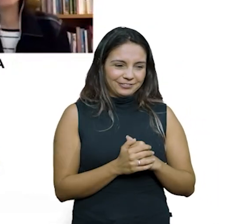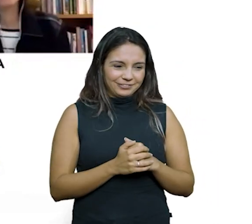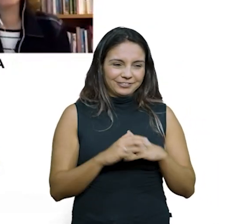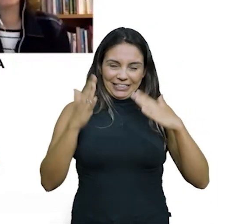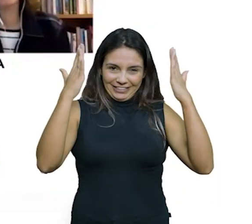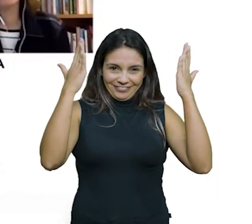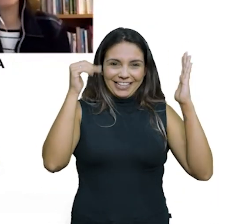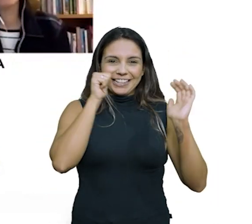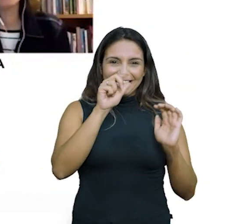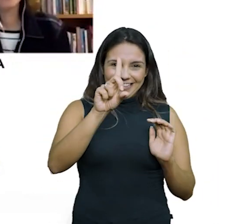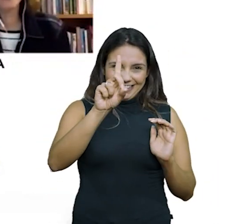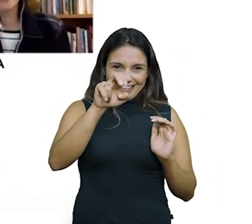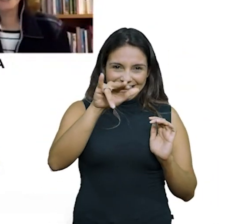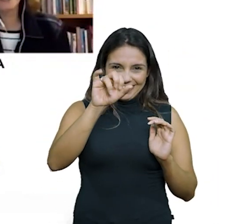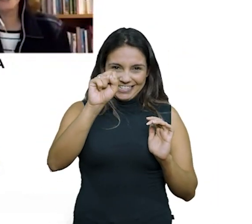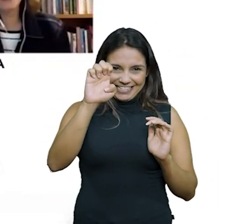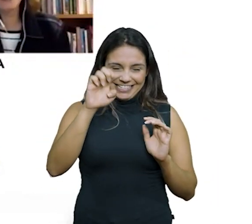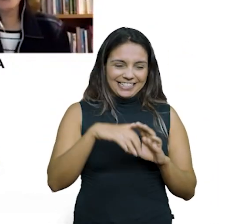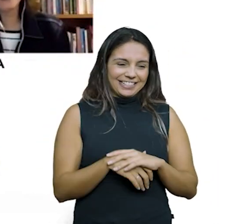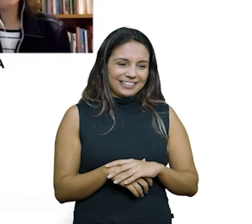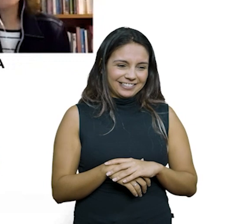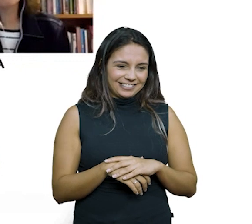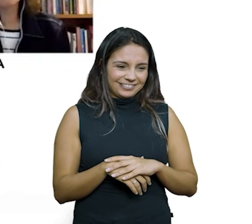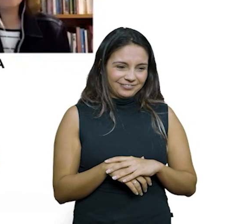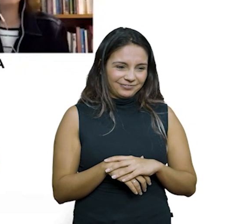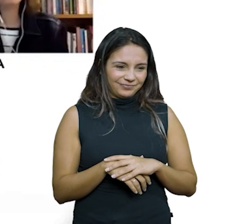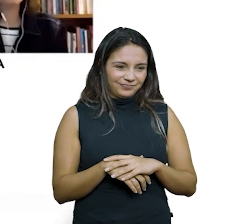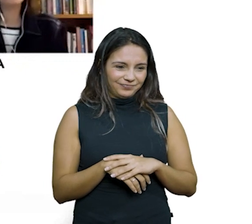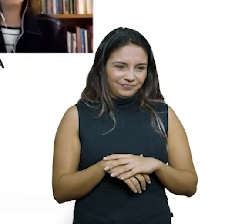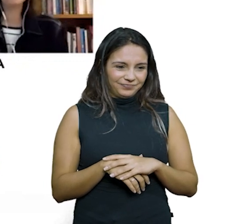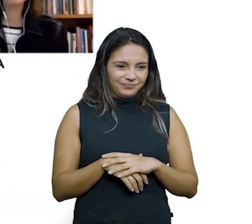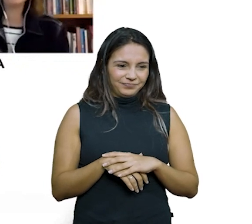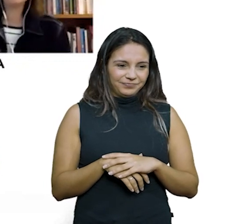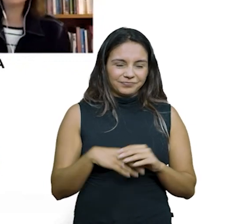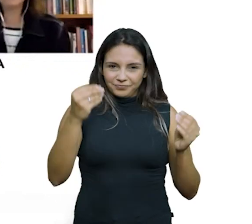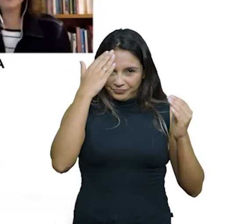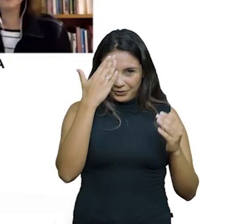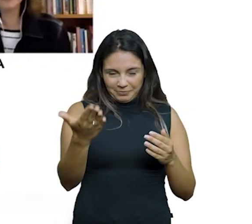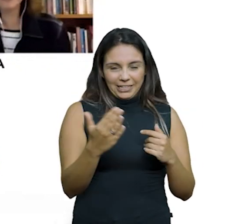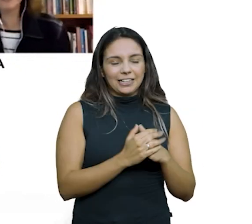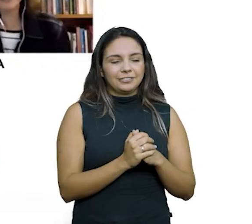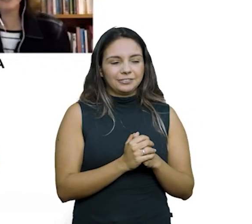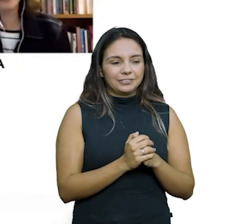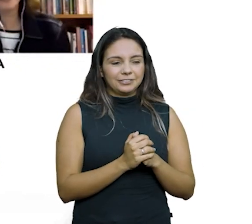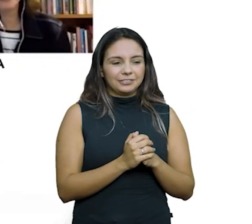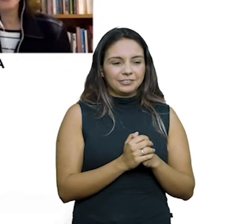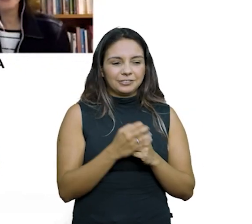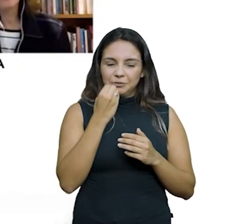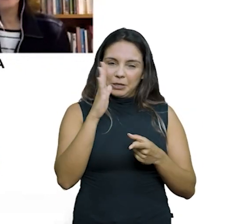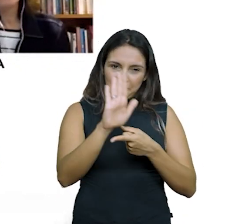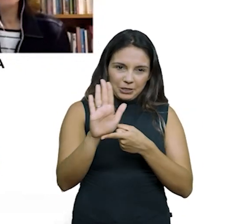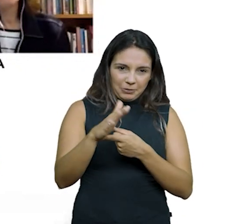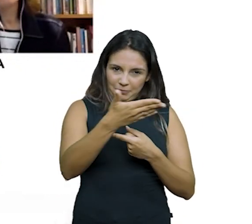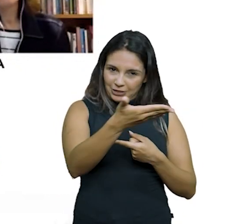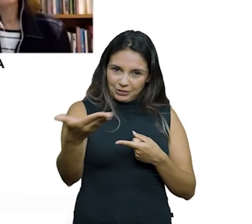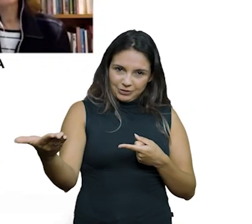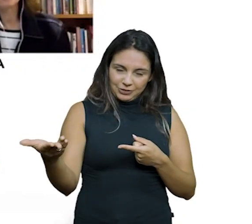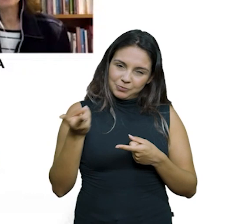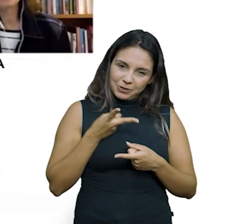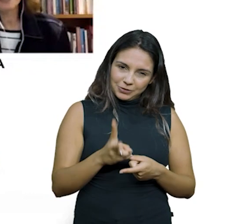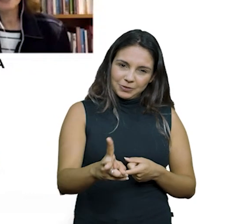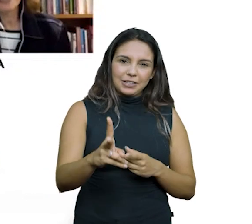Denise. Viva Denise Fraga, querida. Boa Viva lembrança. Denise, querida. Muito obrigado. Fiquem bem Beijo protegidos